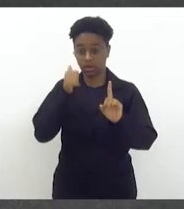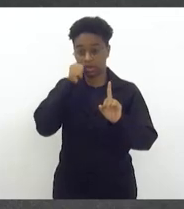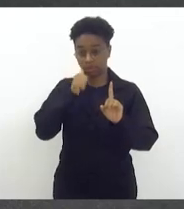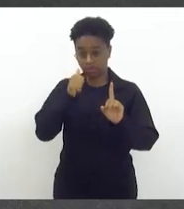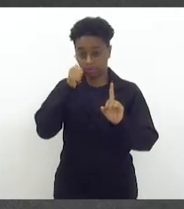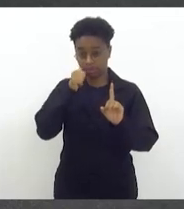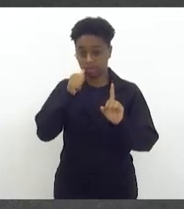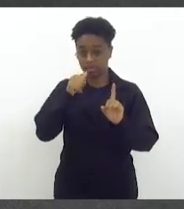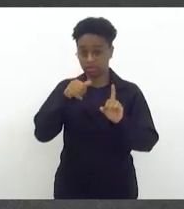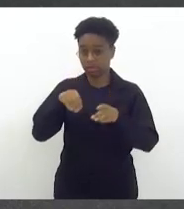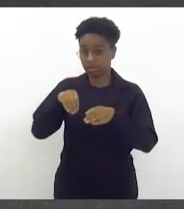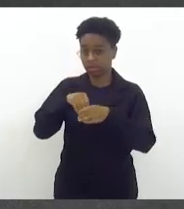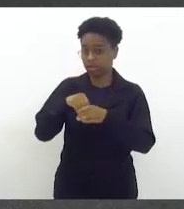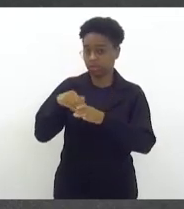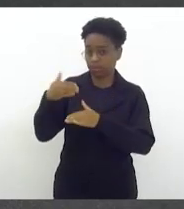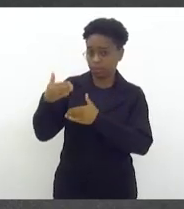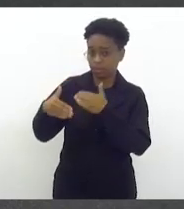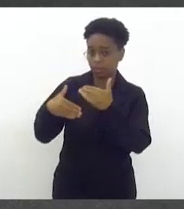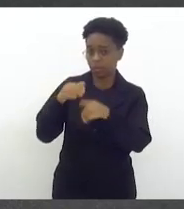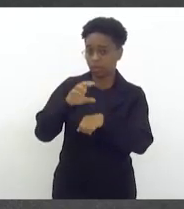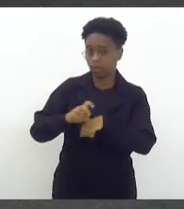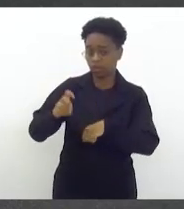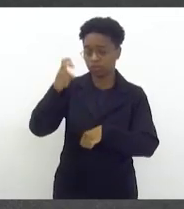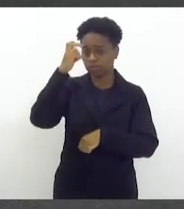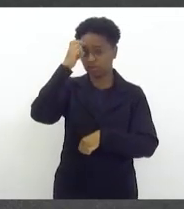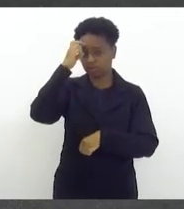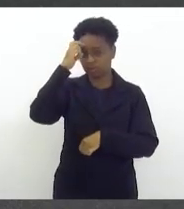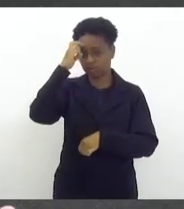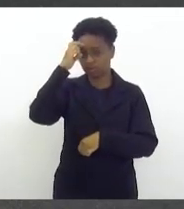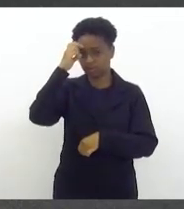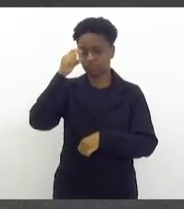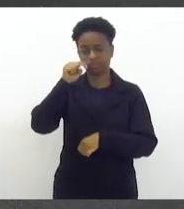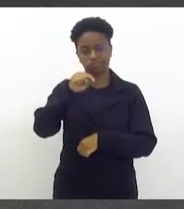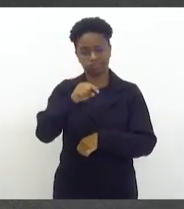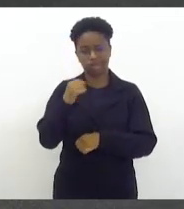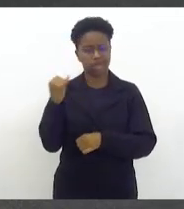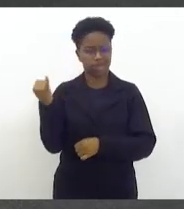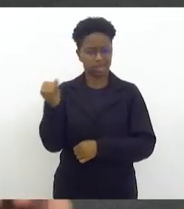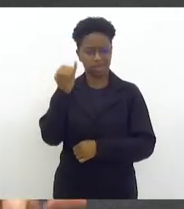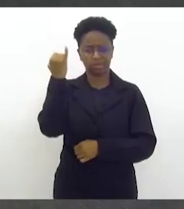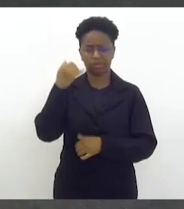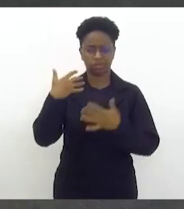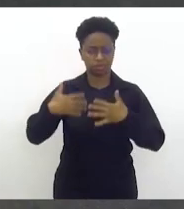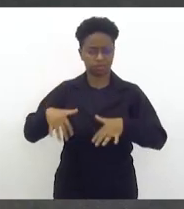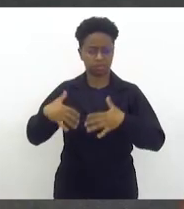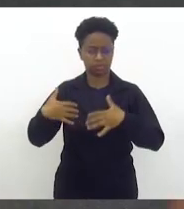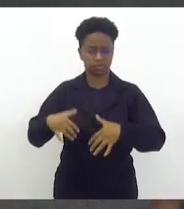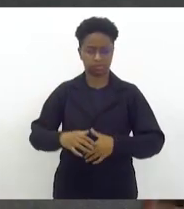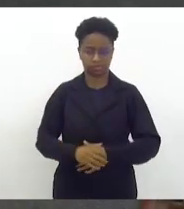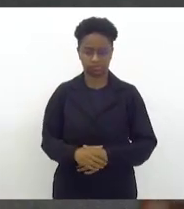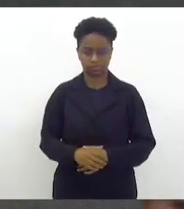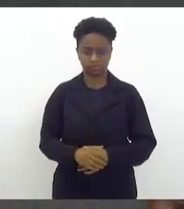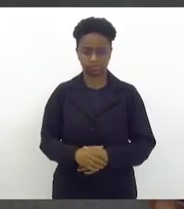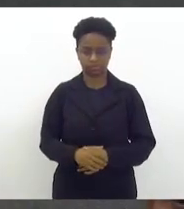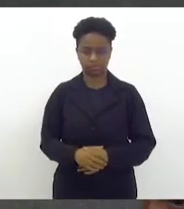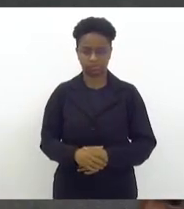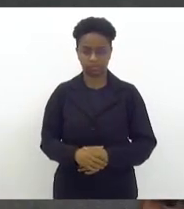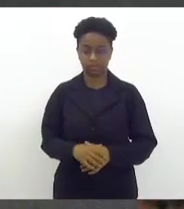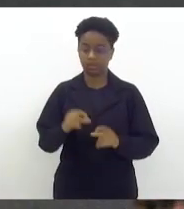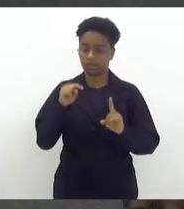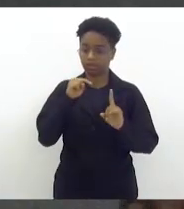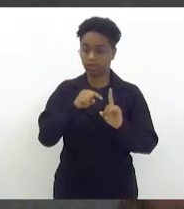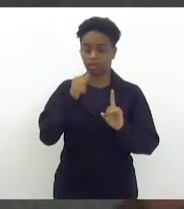dentro do processo cultural, extremamente importante. É uma mulher